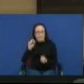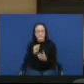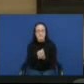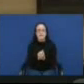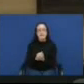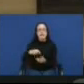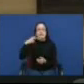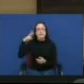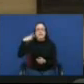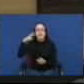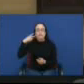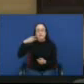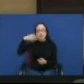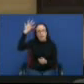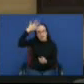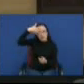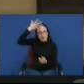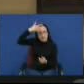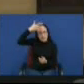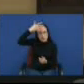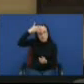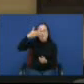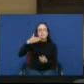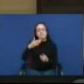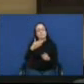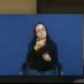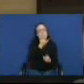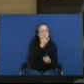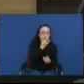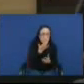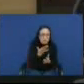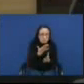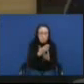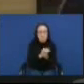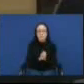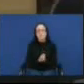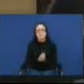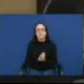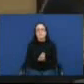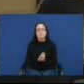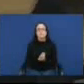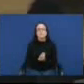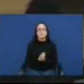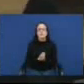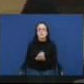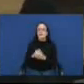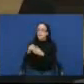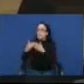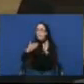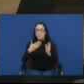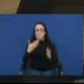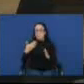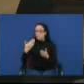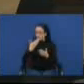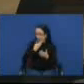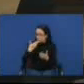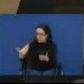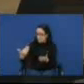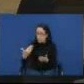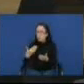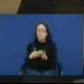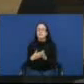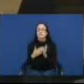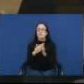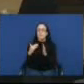E a vereadora Érica Tanque também. Me perdoe, vereadora. Eu fui solicitado, na verdade, vejam senhores, eu fui solicitado